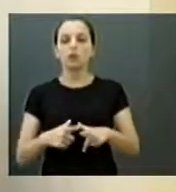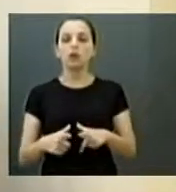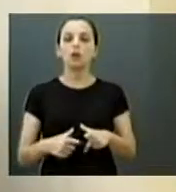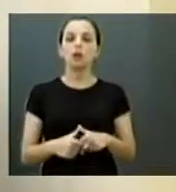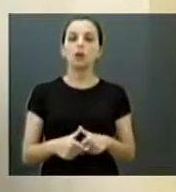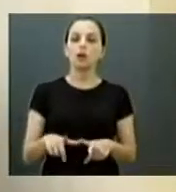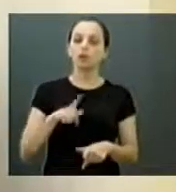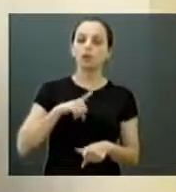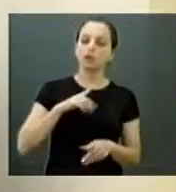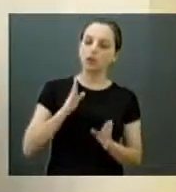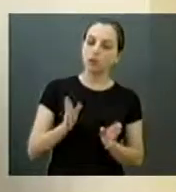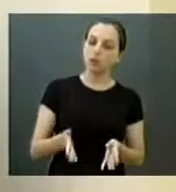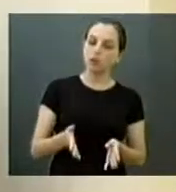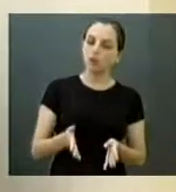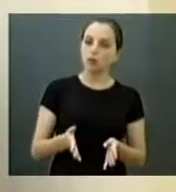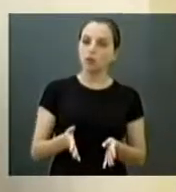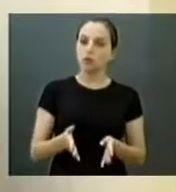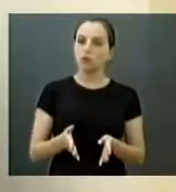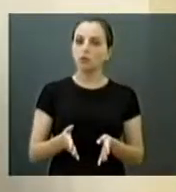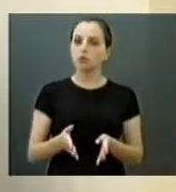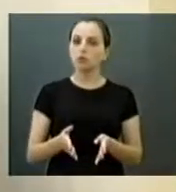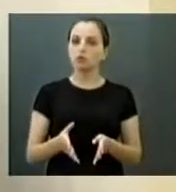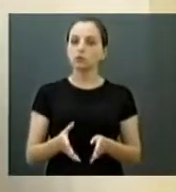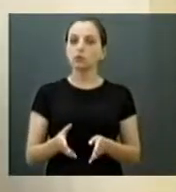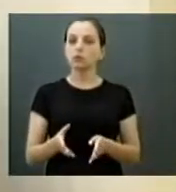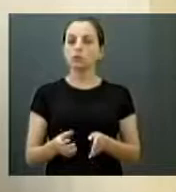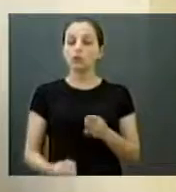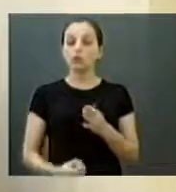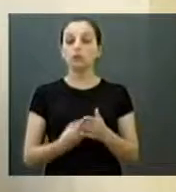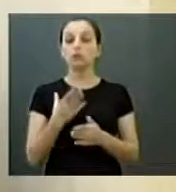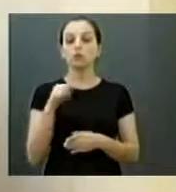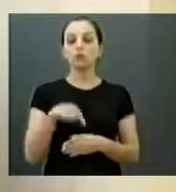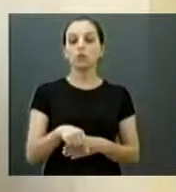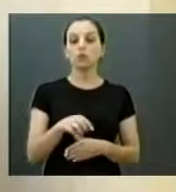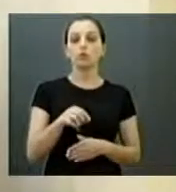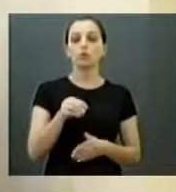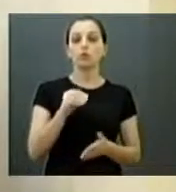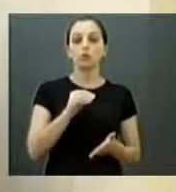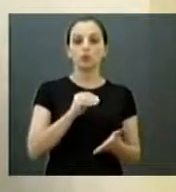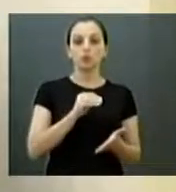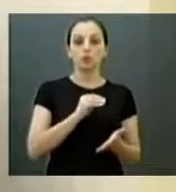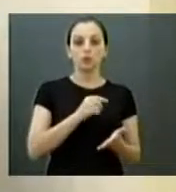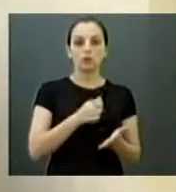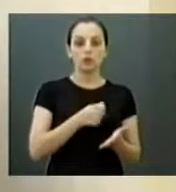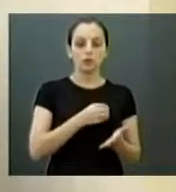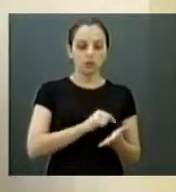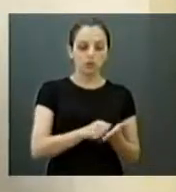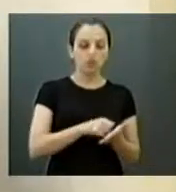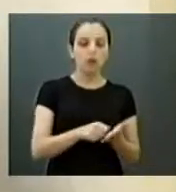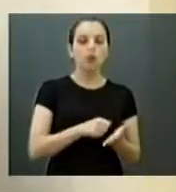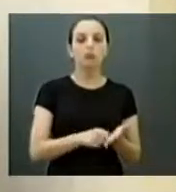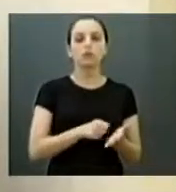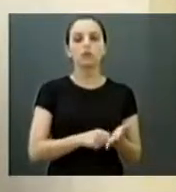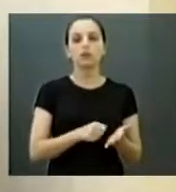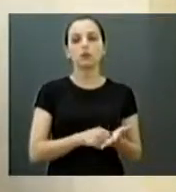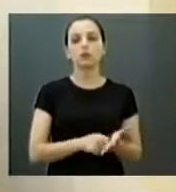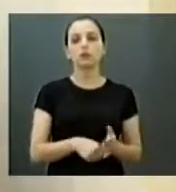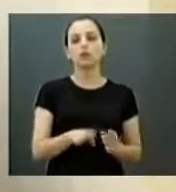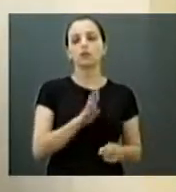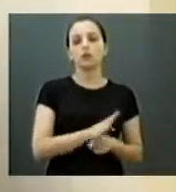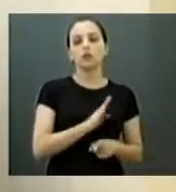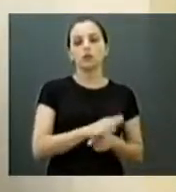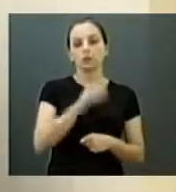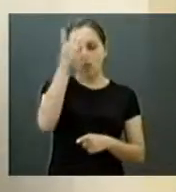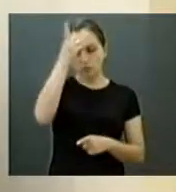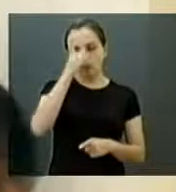realização dessa ação que ela fez hoje de cadastramento e que vai ajudar muitos deficientes na